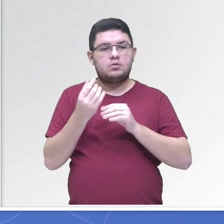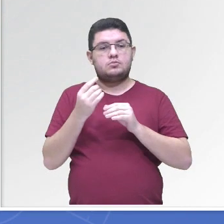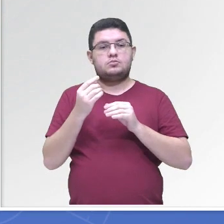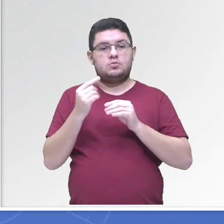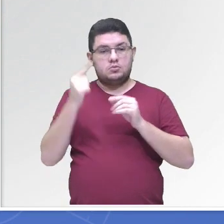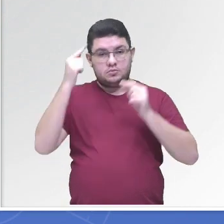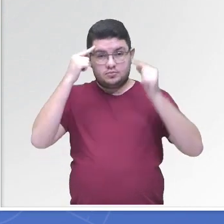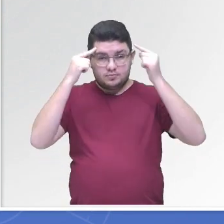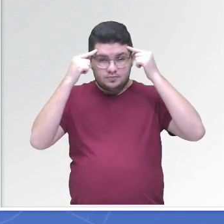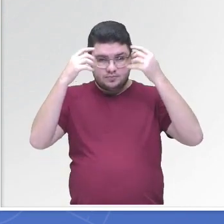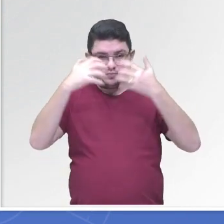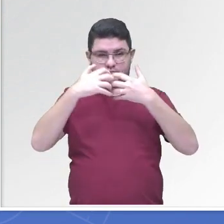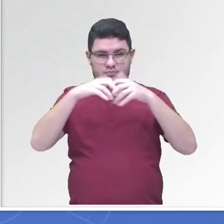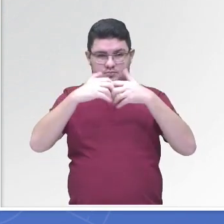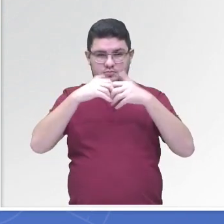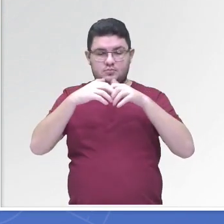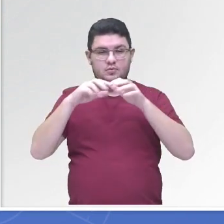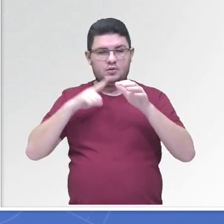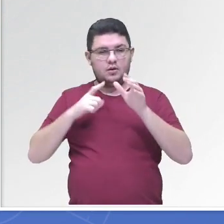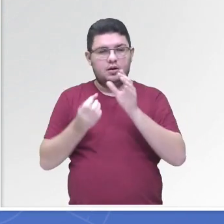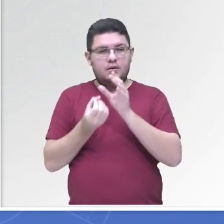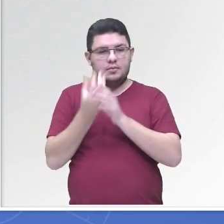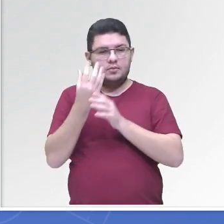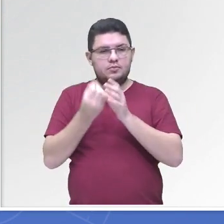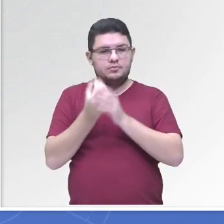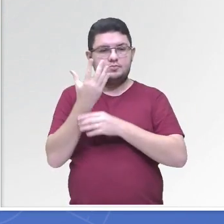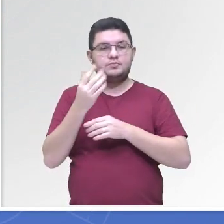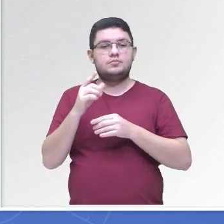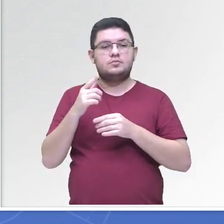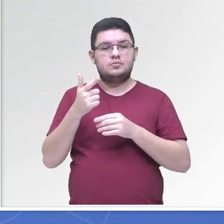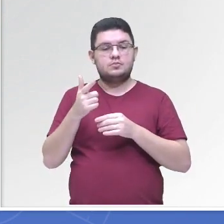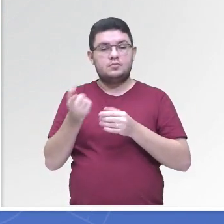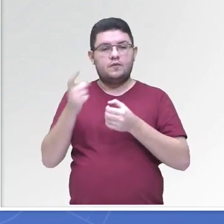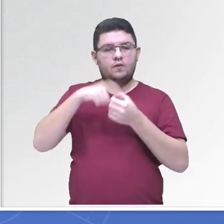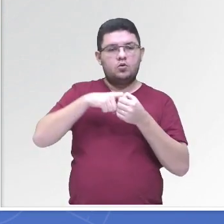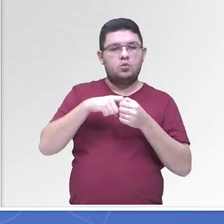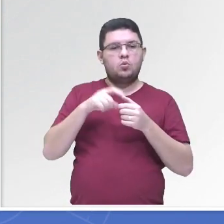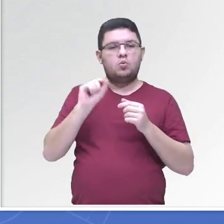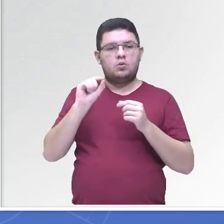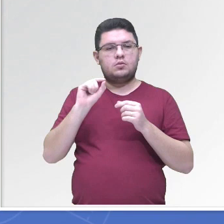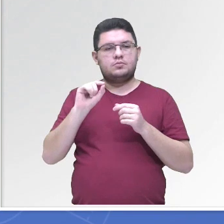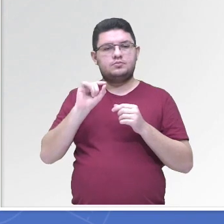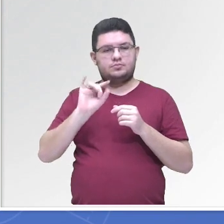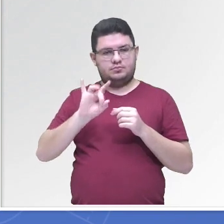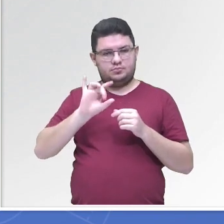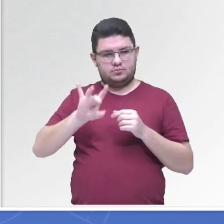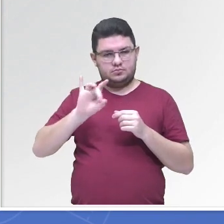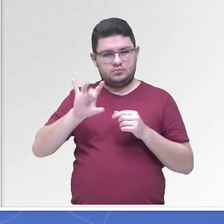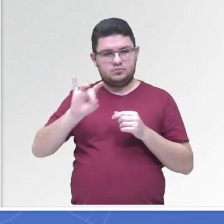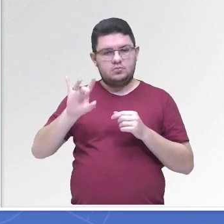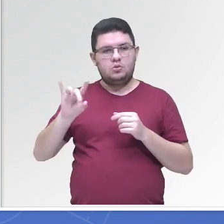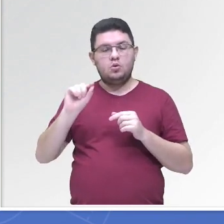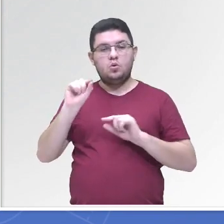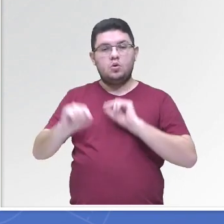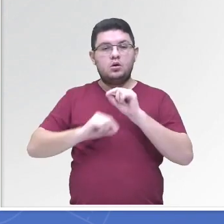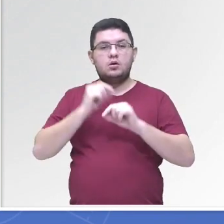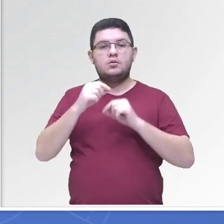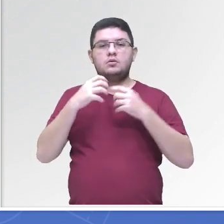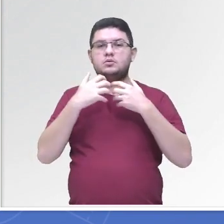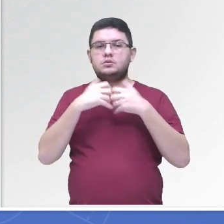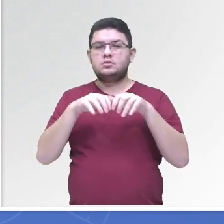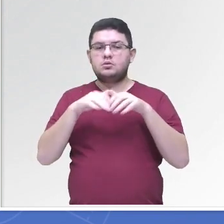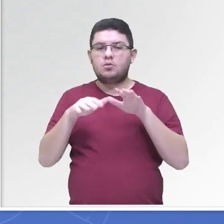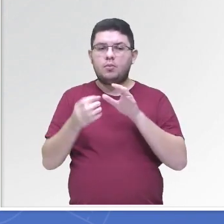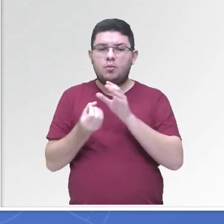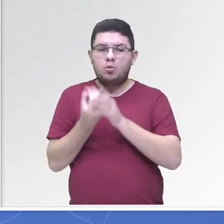comentei lá no nosso cérebro. Todos esses hormônios que eu vou apresentar, pode voltar, que eu vou apresentar para vocês são produzidos pelo nosso organismo, tá?